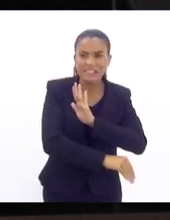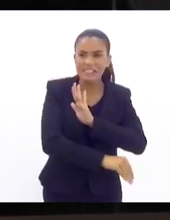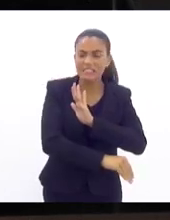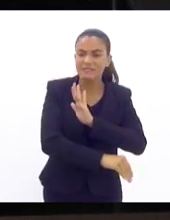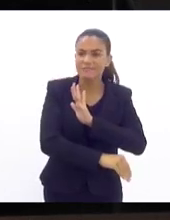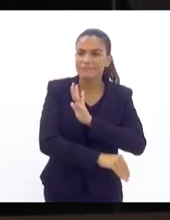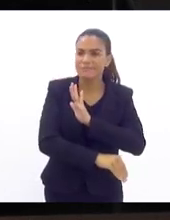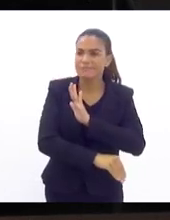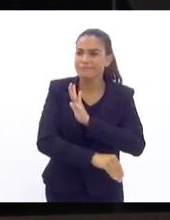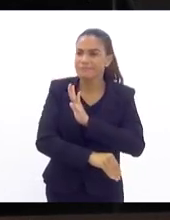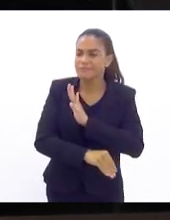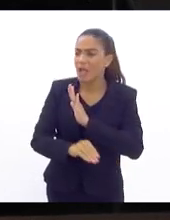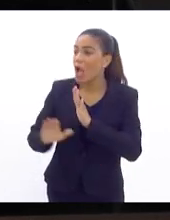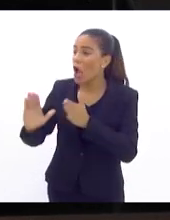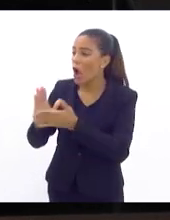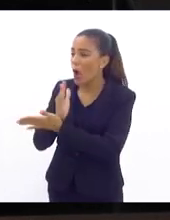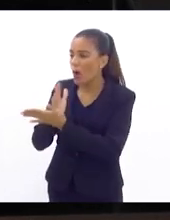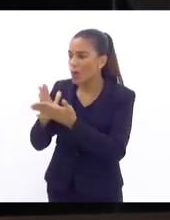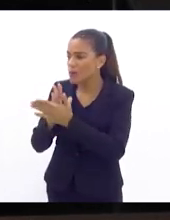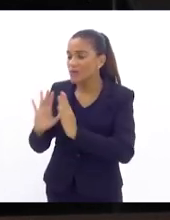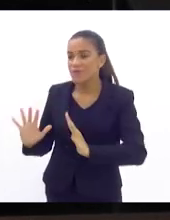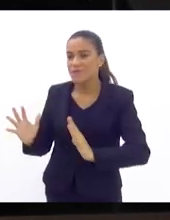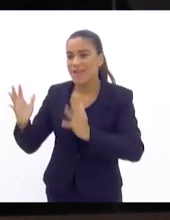Quando alguns festejam